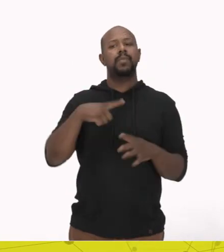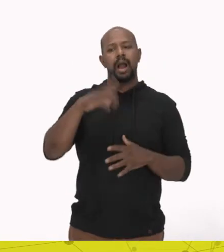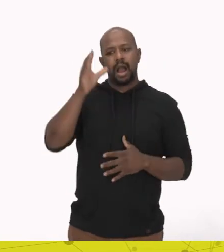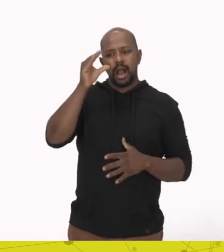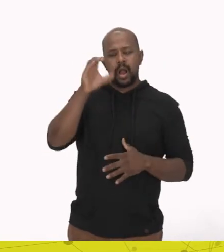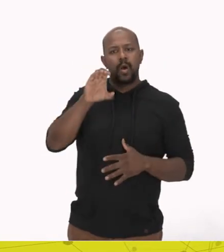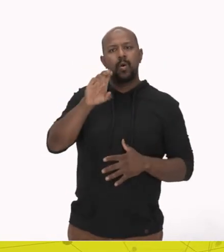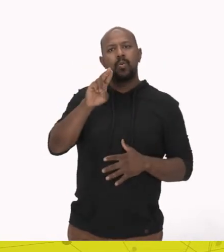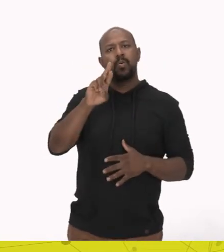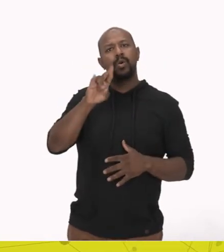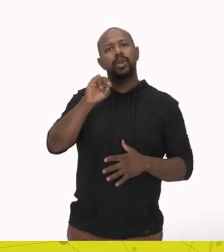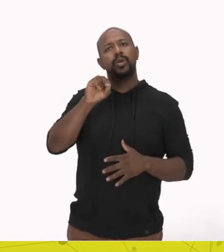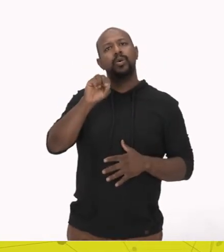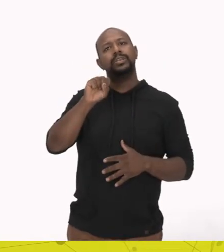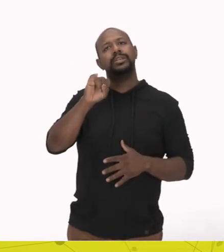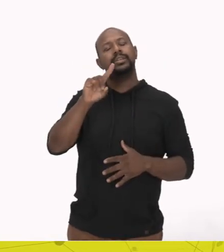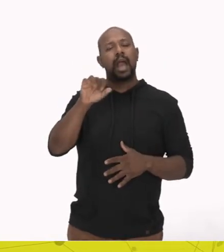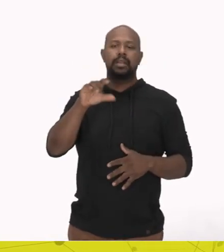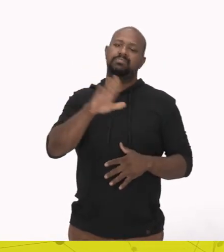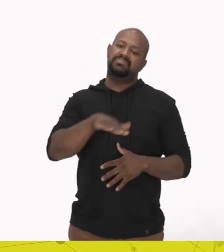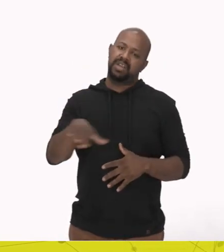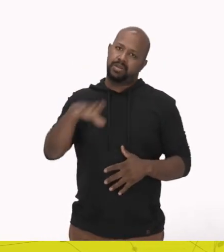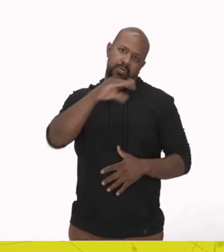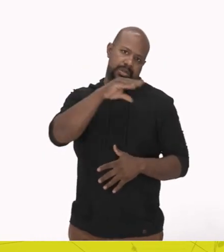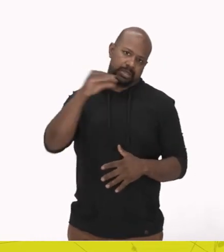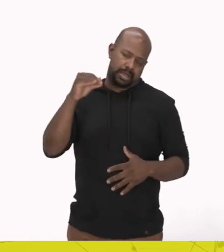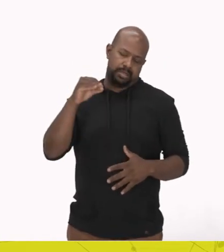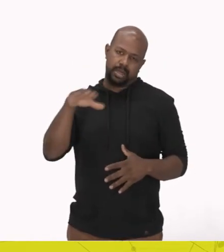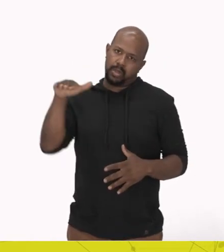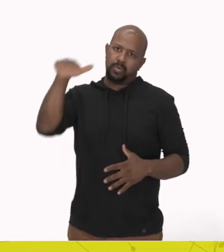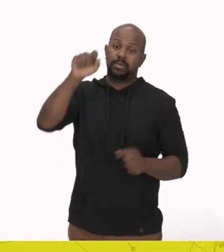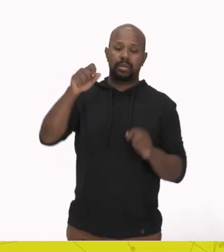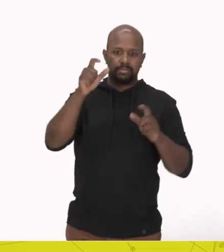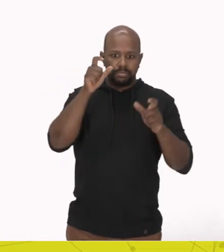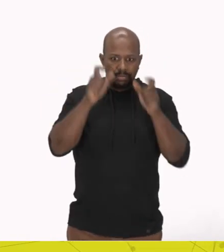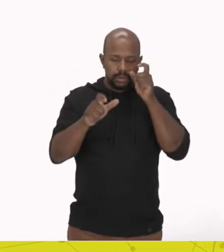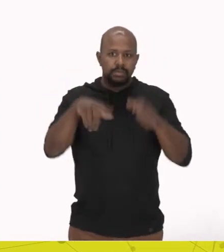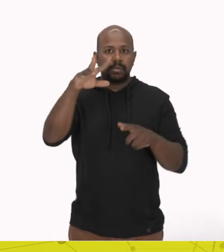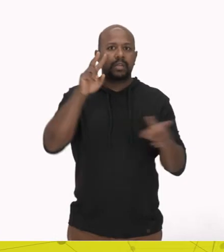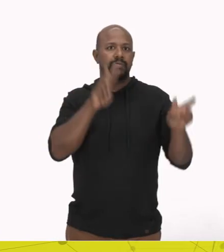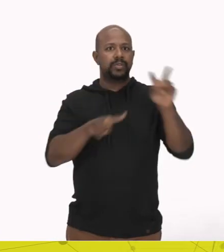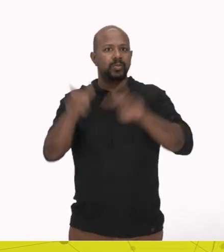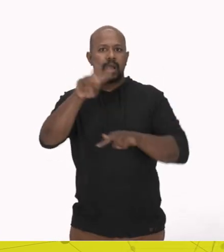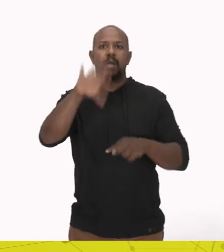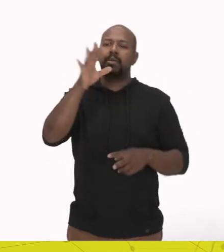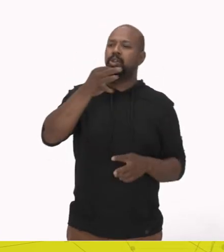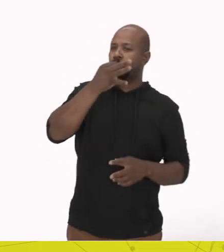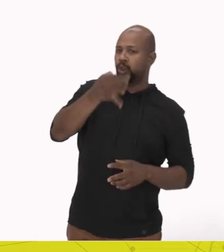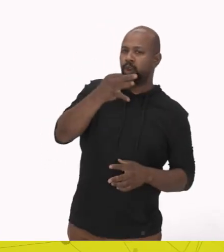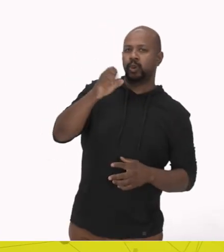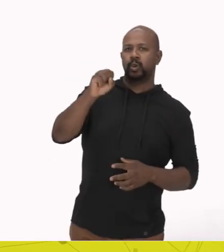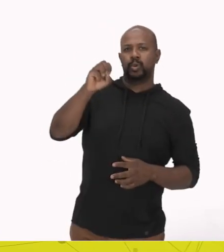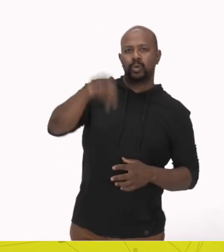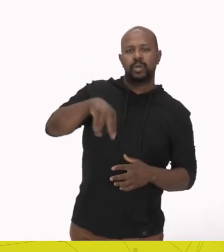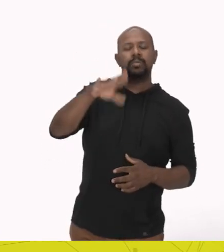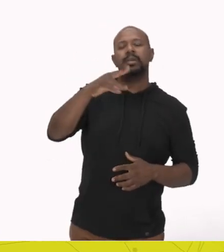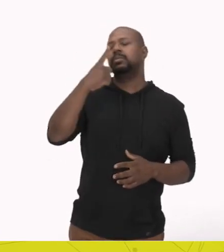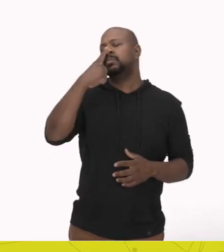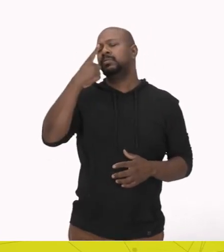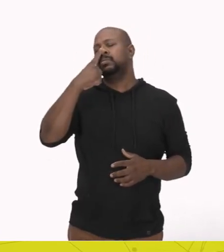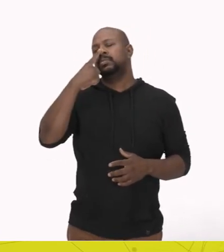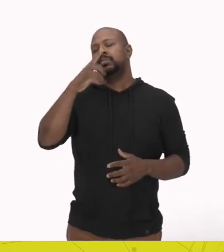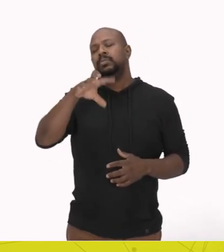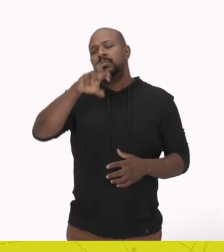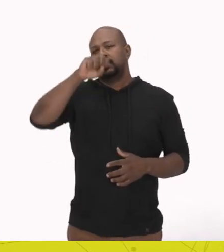para despertar curiosidade, Às vezes a criança, o adolescente ou o adulto tem um interesse mais visual, outro mais sonoro, outro